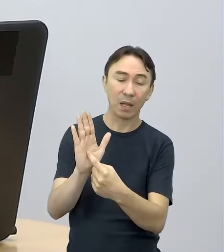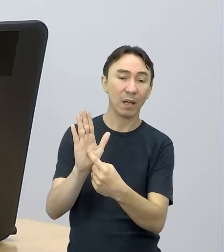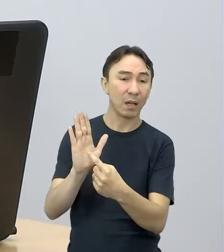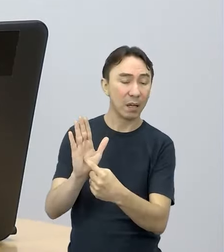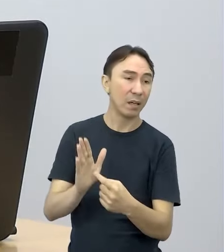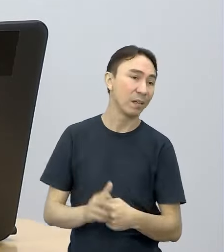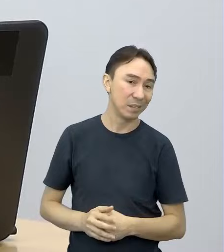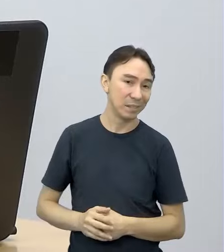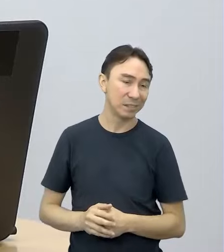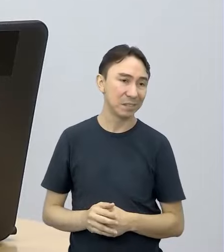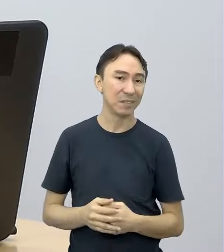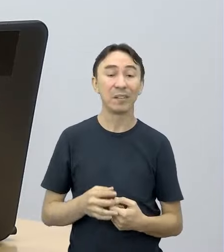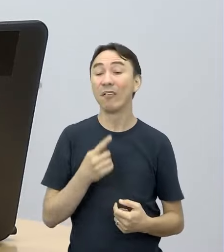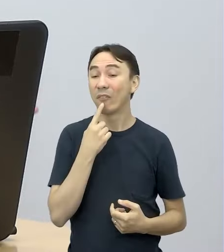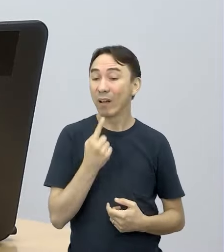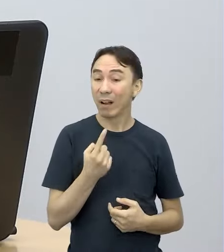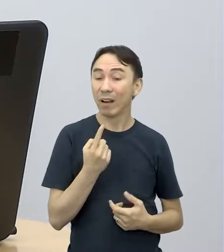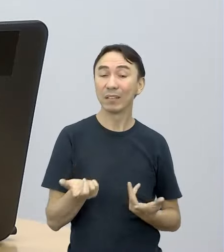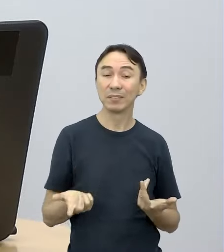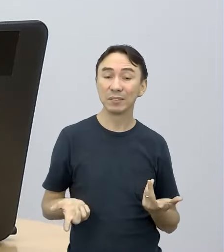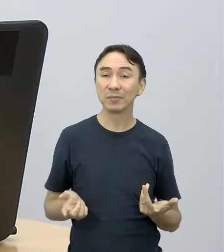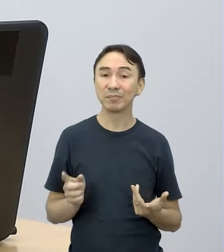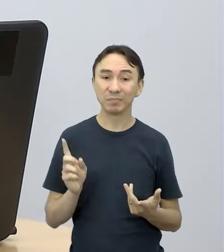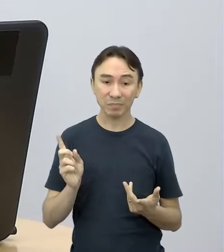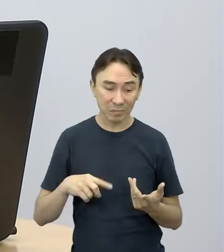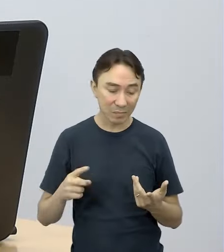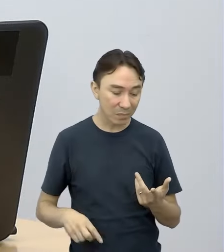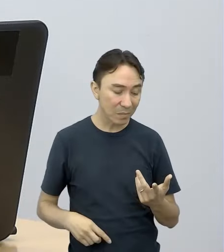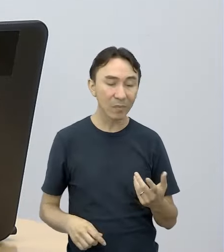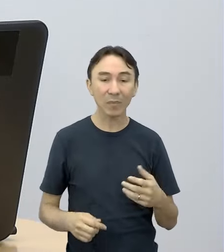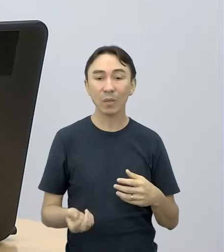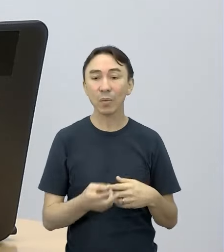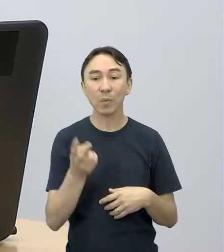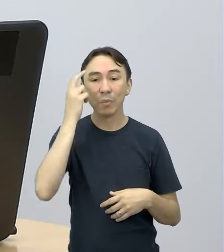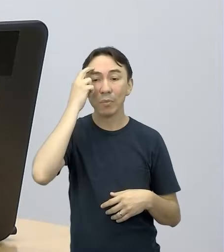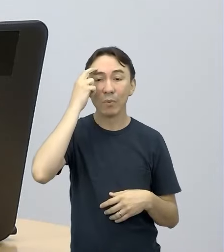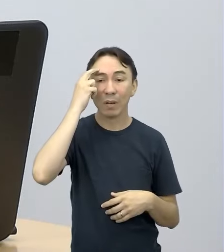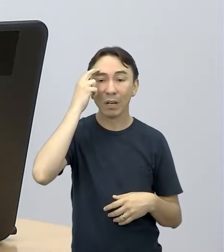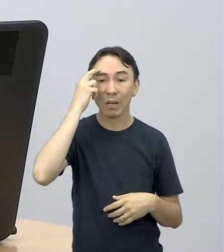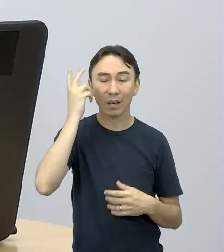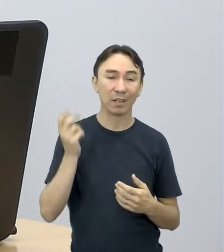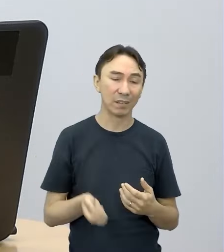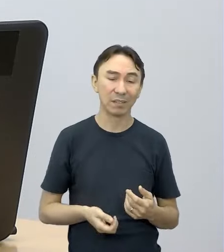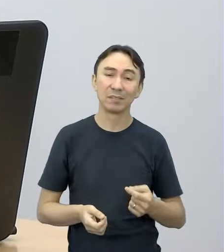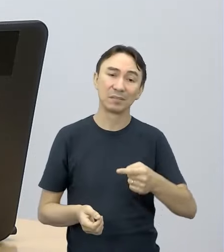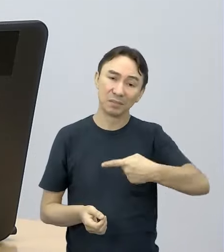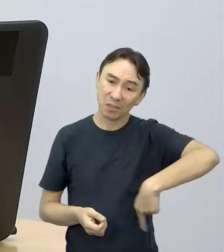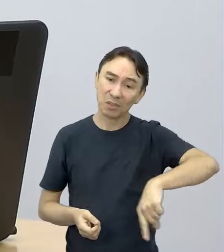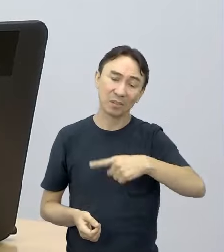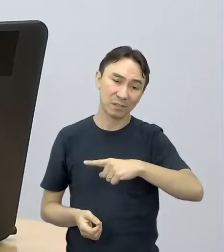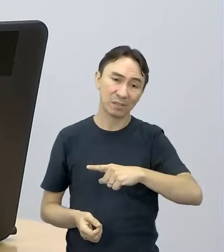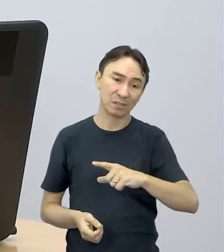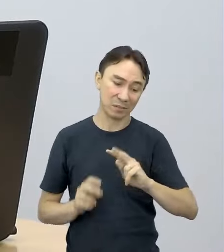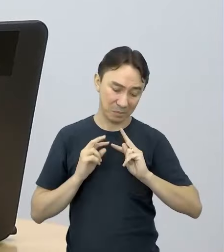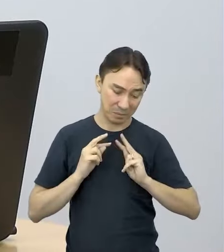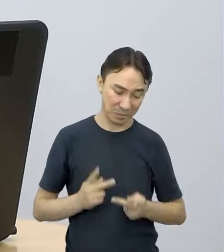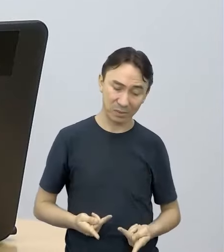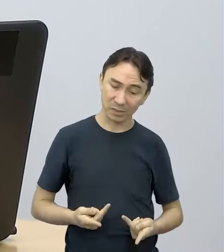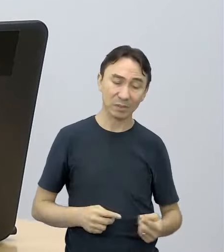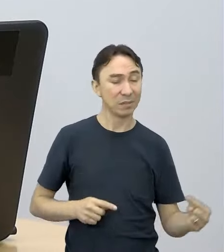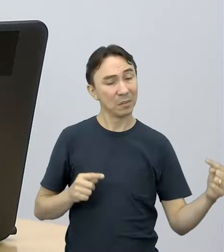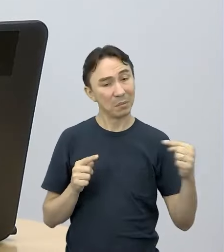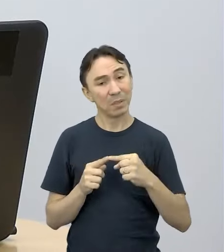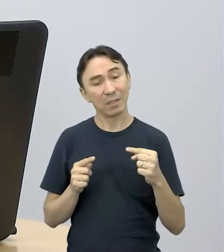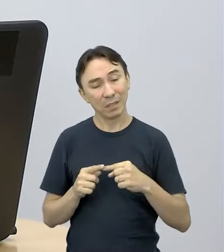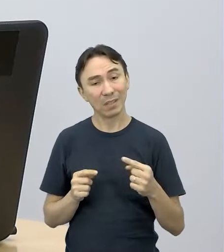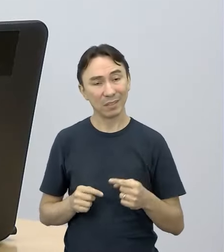de cultura, a gente está falando de tudo que se relaciona, né, a gente, né, enquanto ser humano, né, o que nos torna, que inclusive a conversa